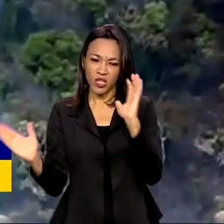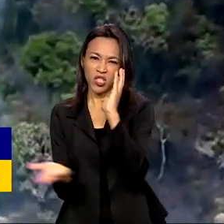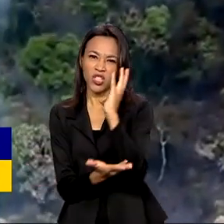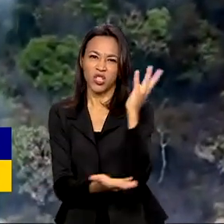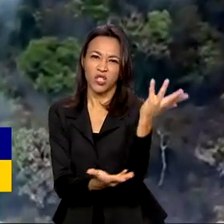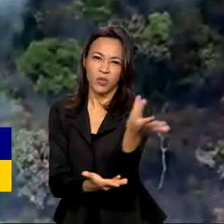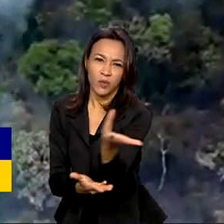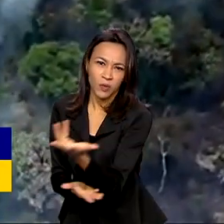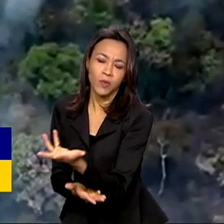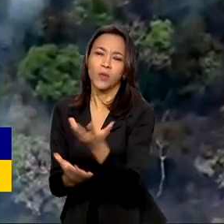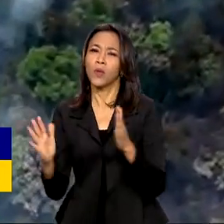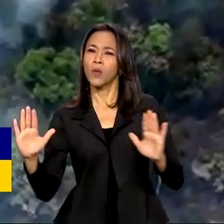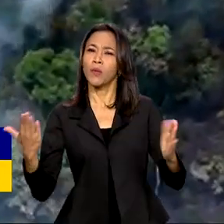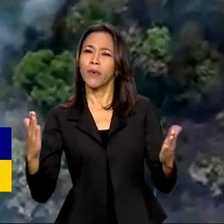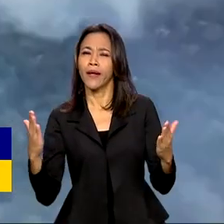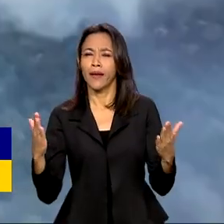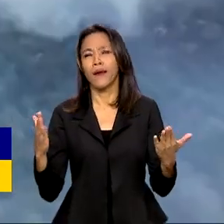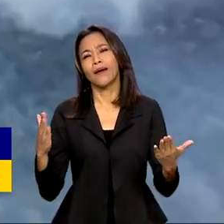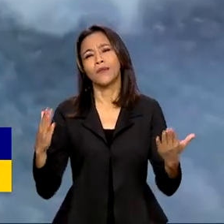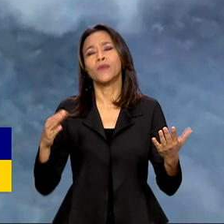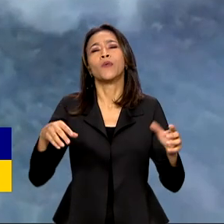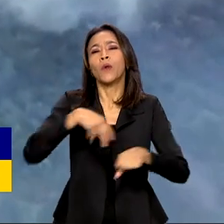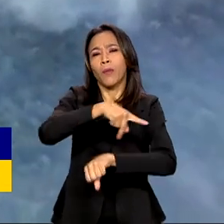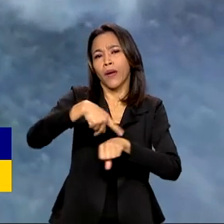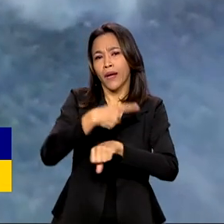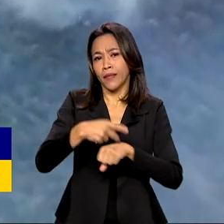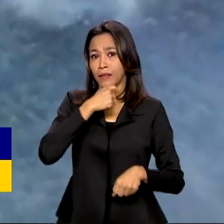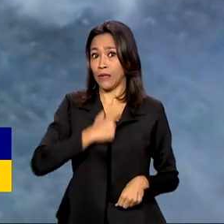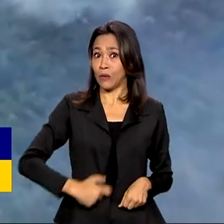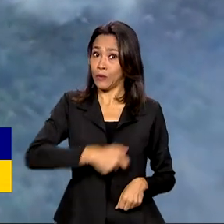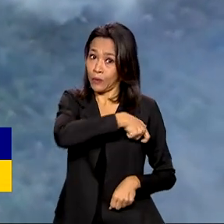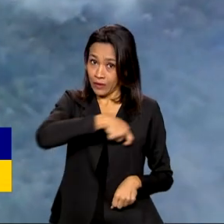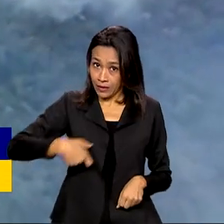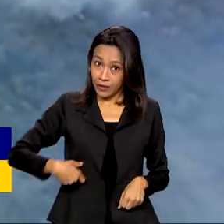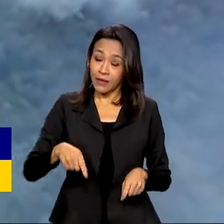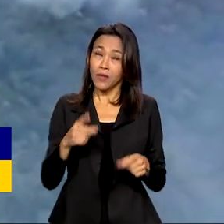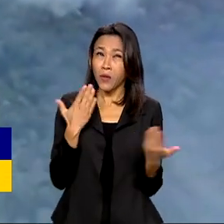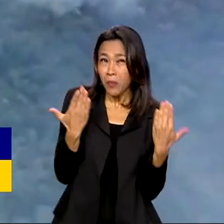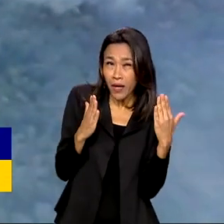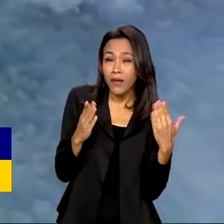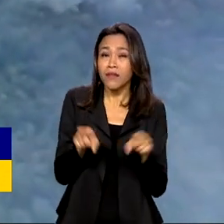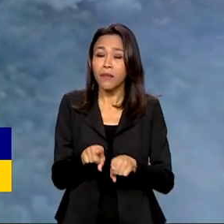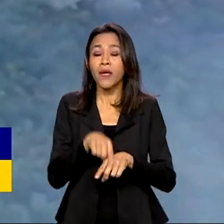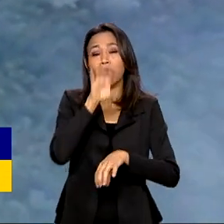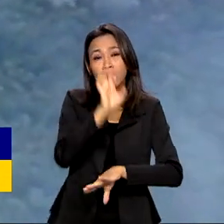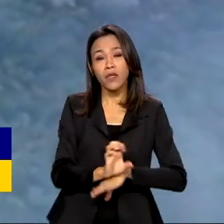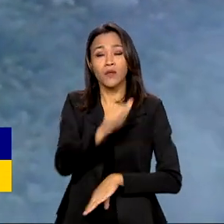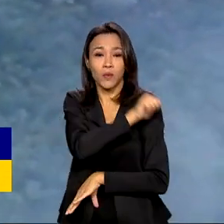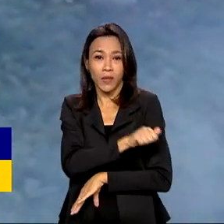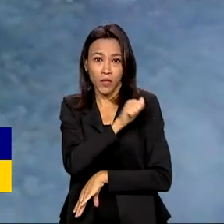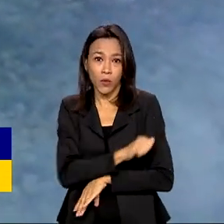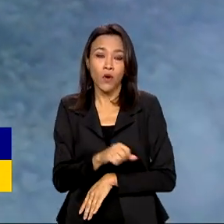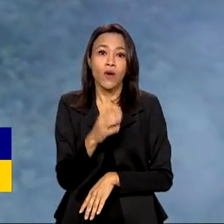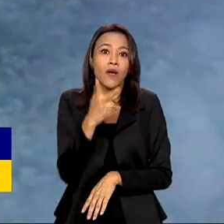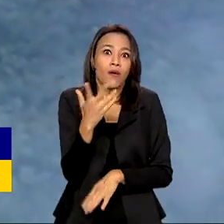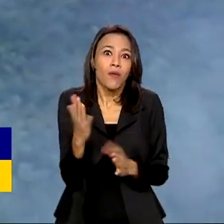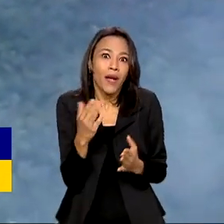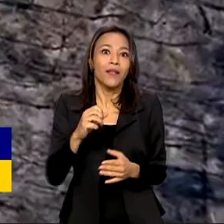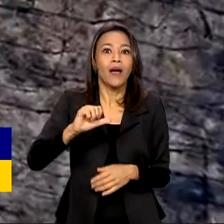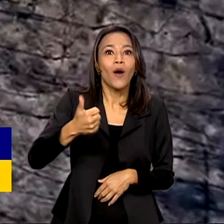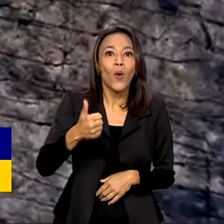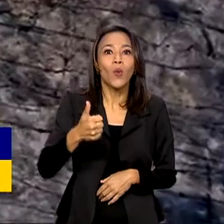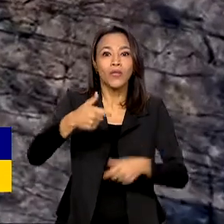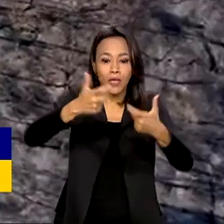área equivalente ao tamanho da Suíça, quase o estado do Rio de Janeiro inteiro. Um ritmo de 11 campos de futebol por